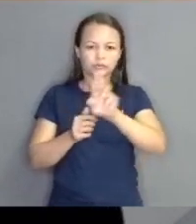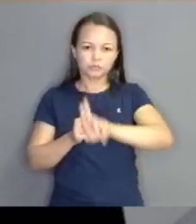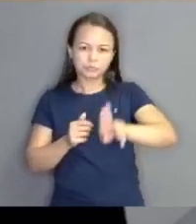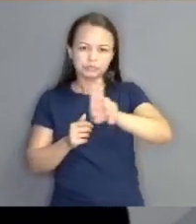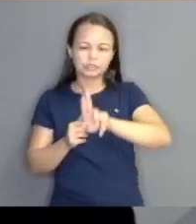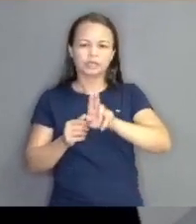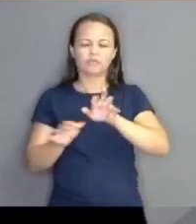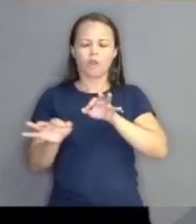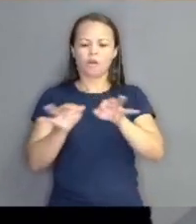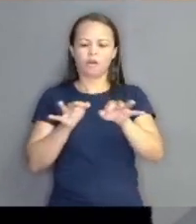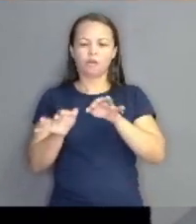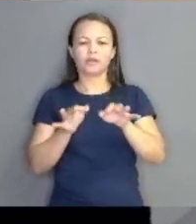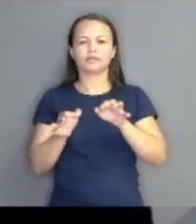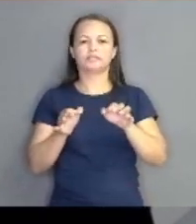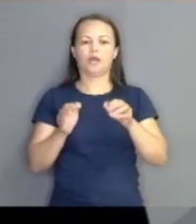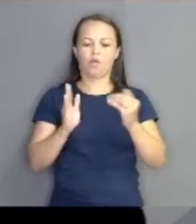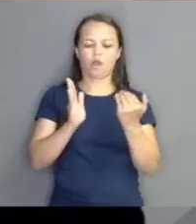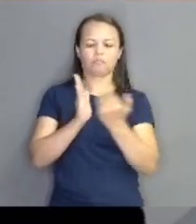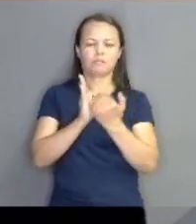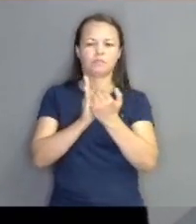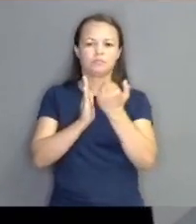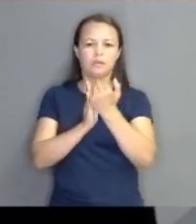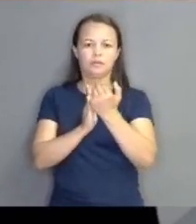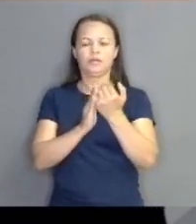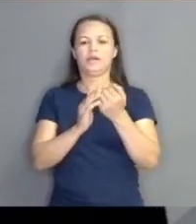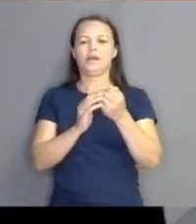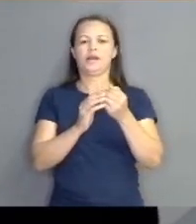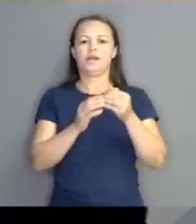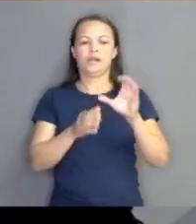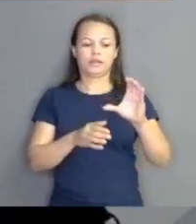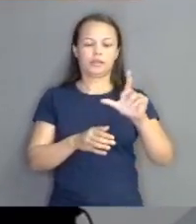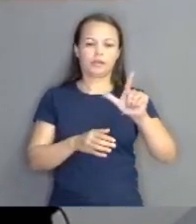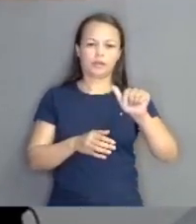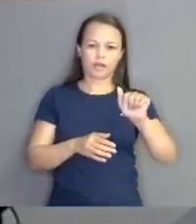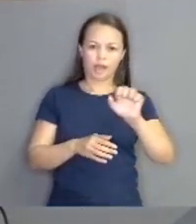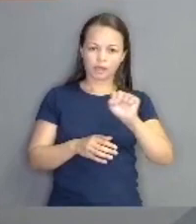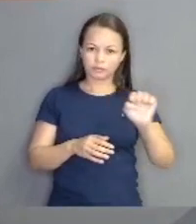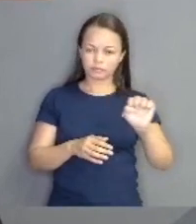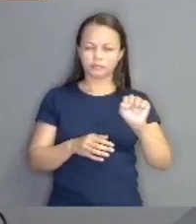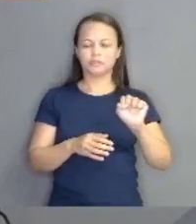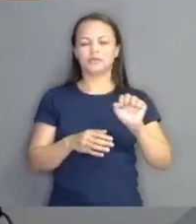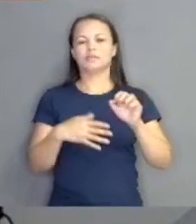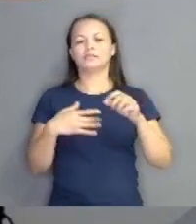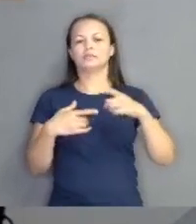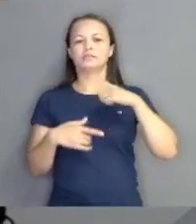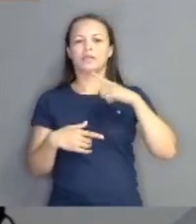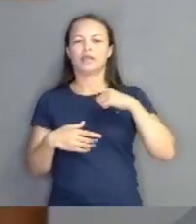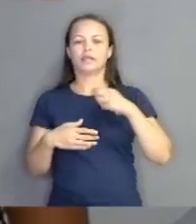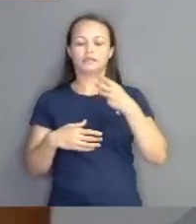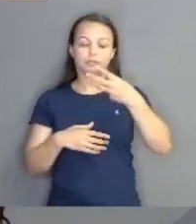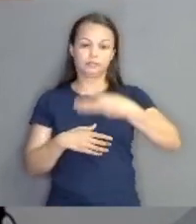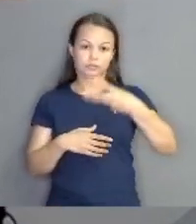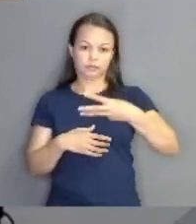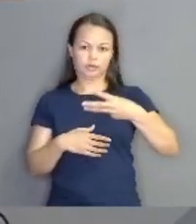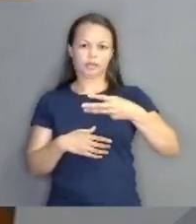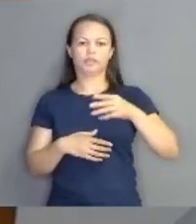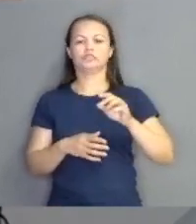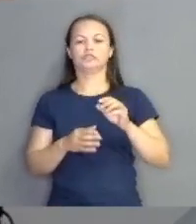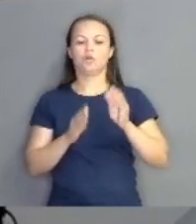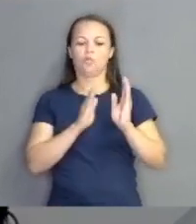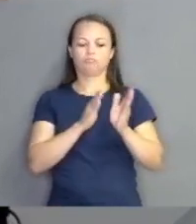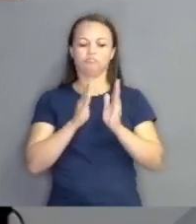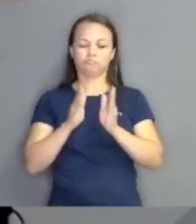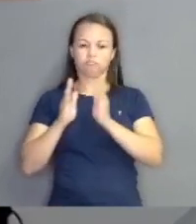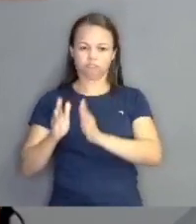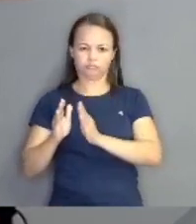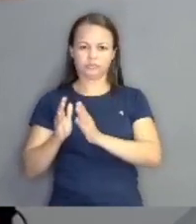organizar ou agrupá-los em classe. Cada classe tem 3 ordens, tá? Então, aqui eu tenho classe de